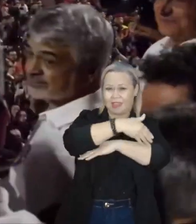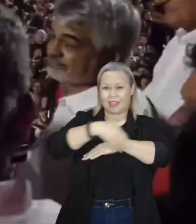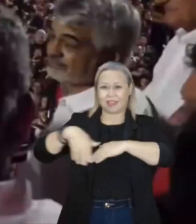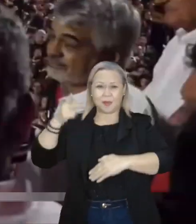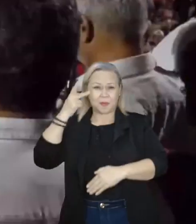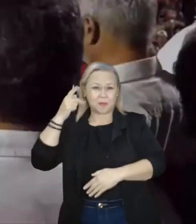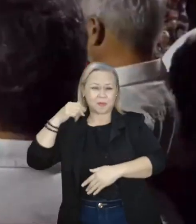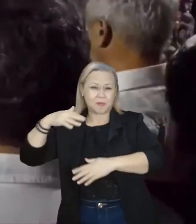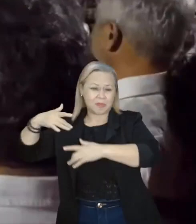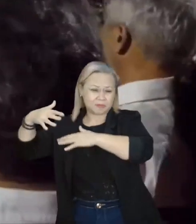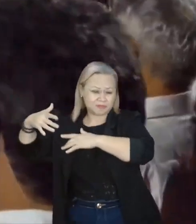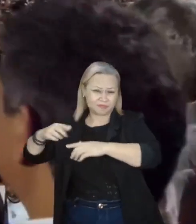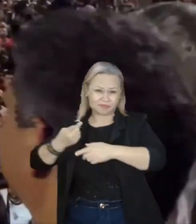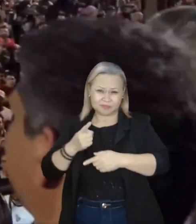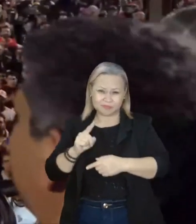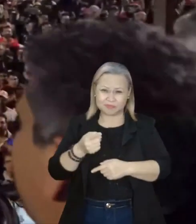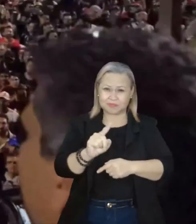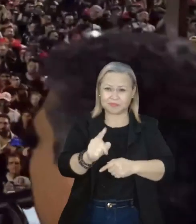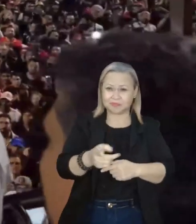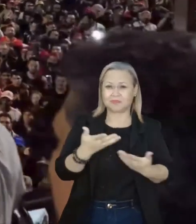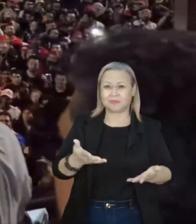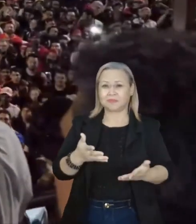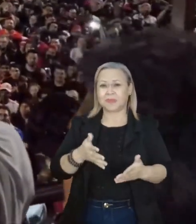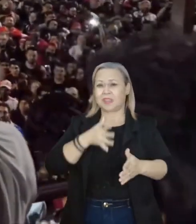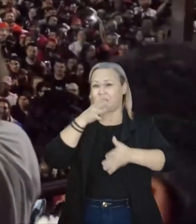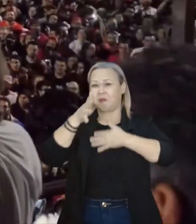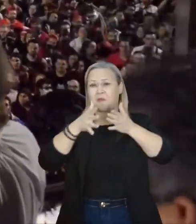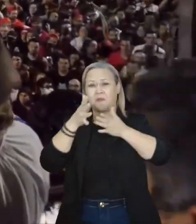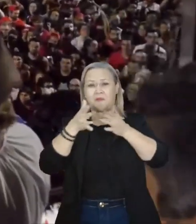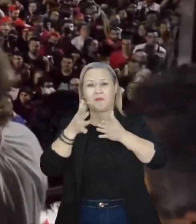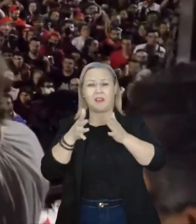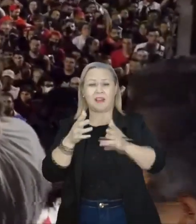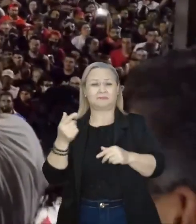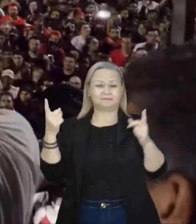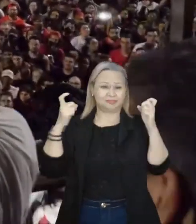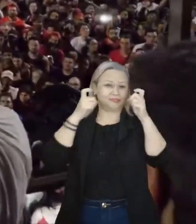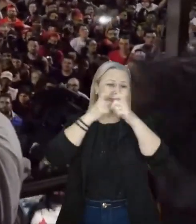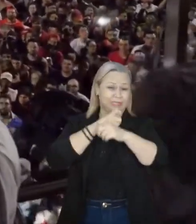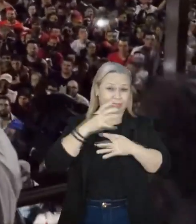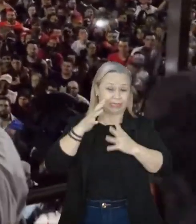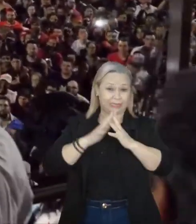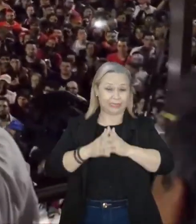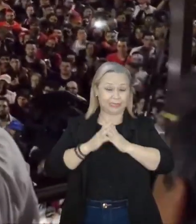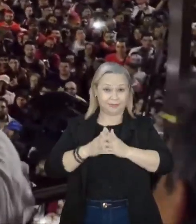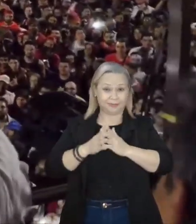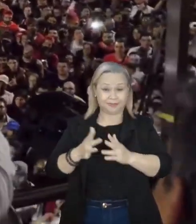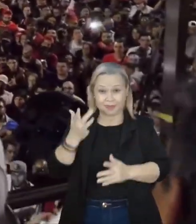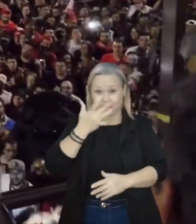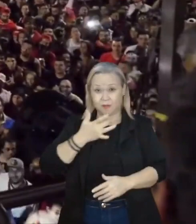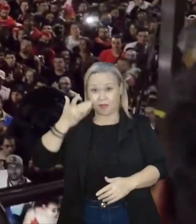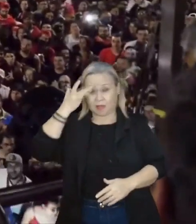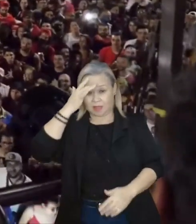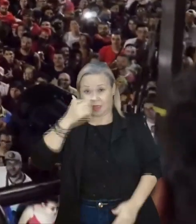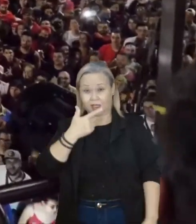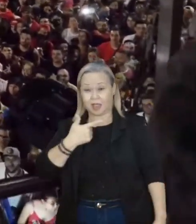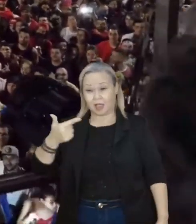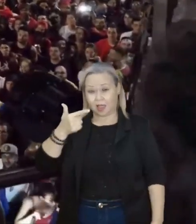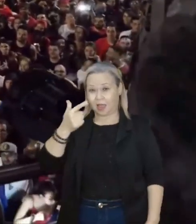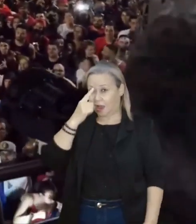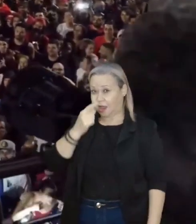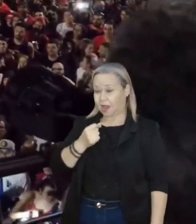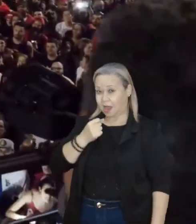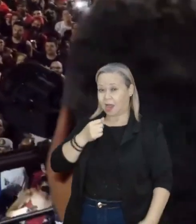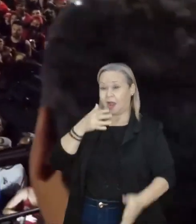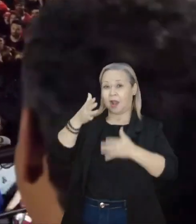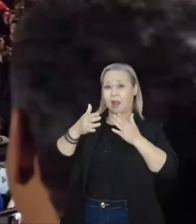não tem de onde falar para dar conta de falar para todo mundo. Então, o Haddad, o Alckmin, o presidente Lula vão fazer